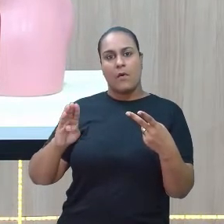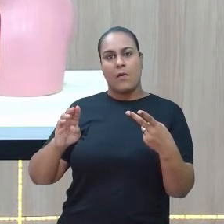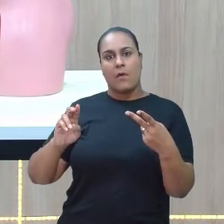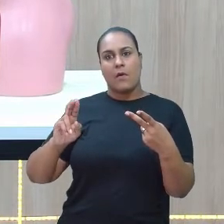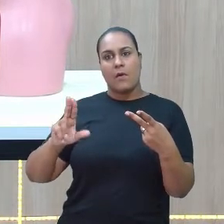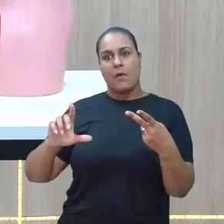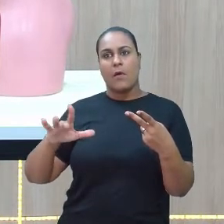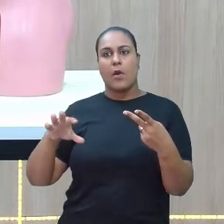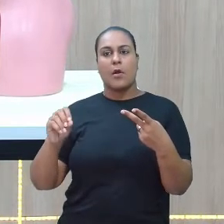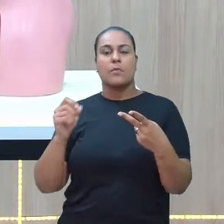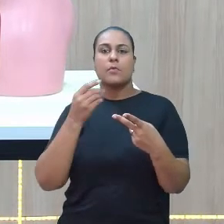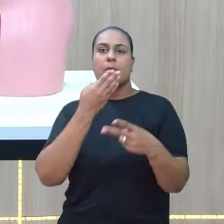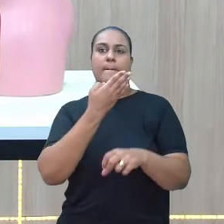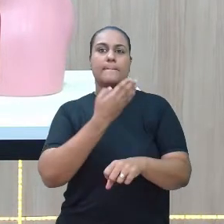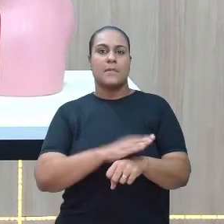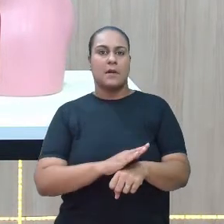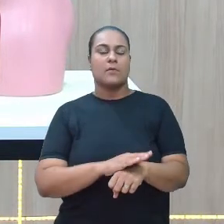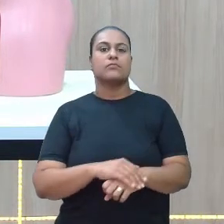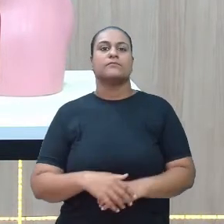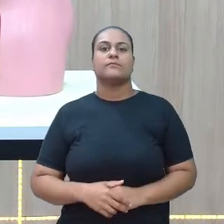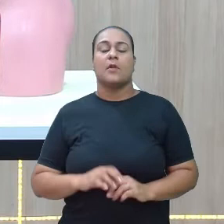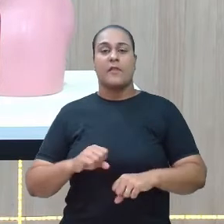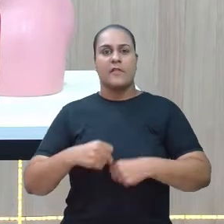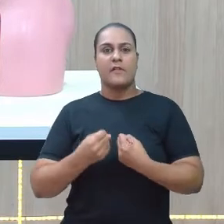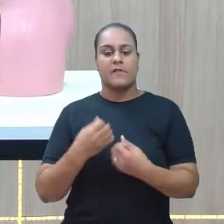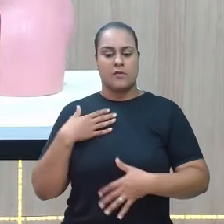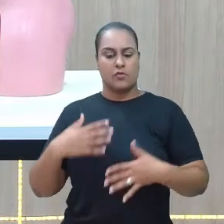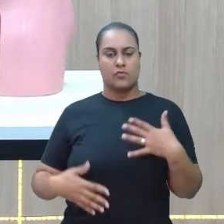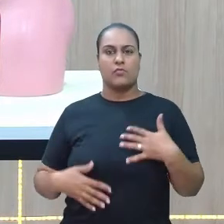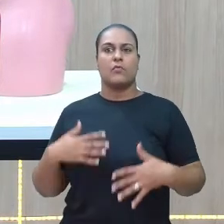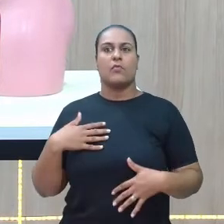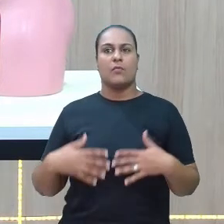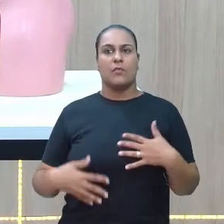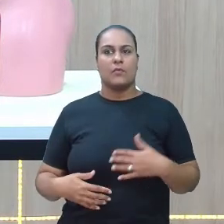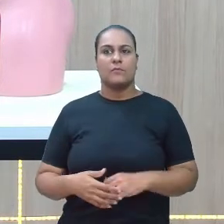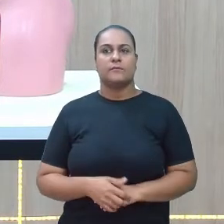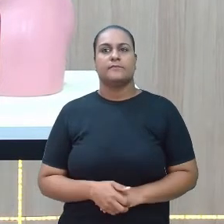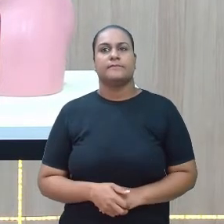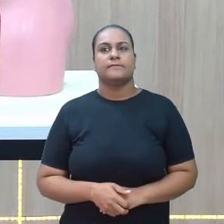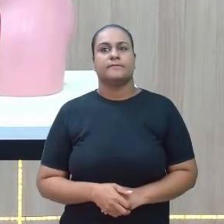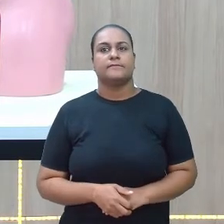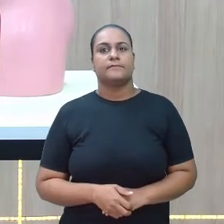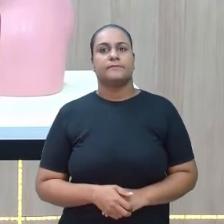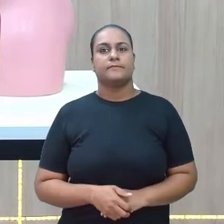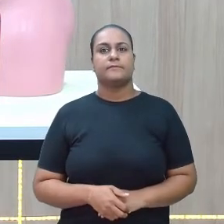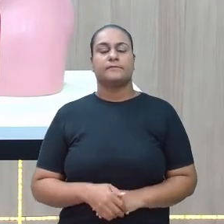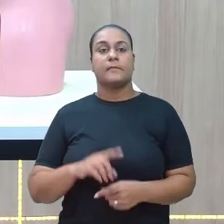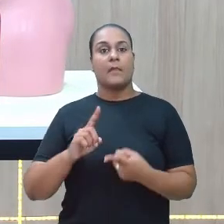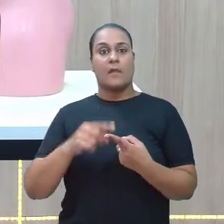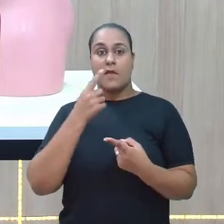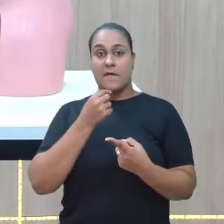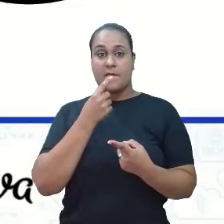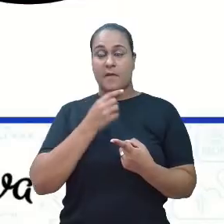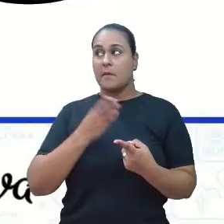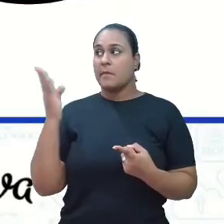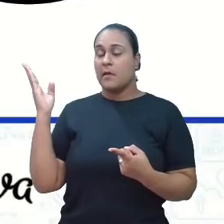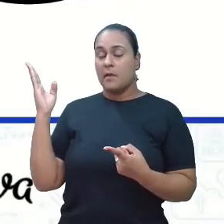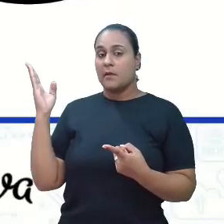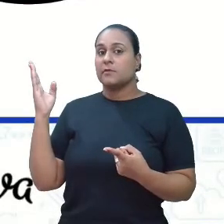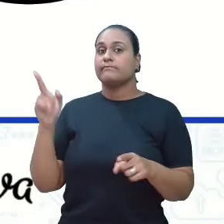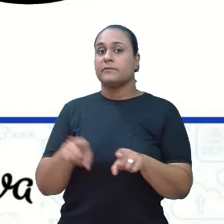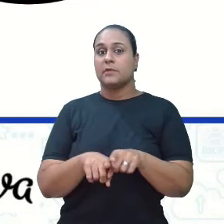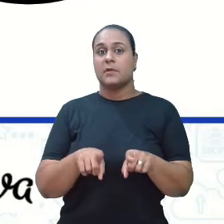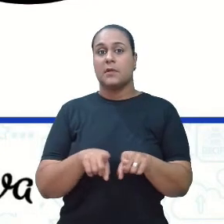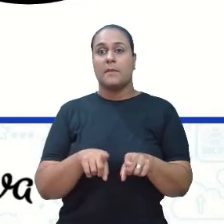à defesa do nosso corpo. Ele quem defende o nosso corpo. Então, aqui os glóbulos vermelhos são